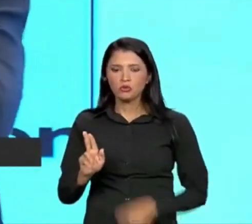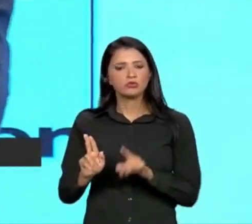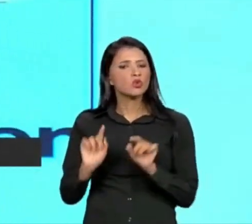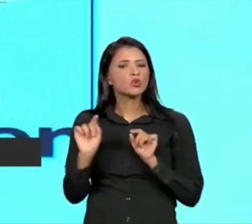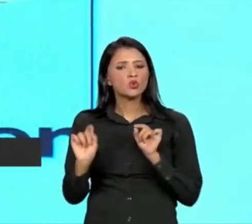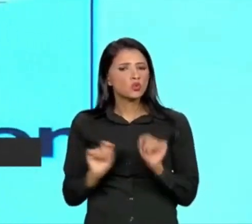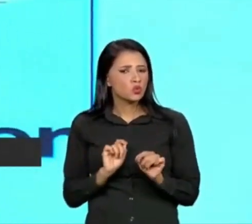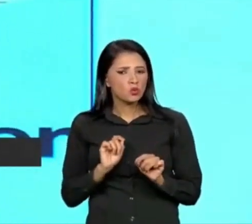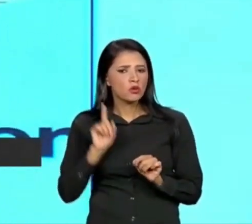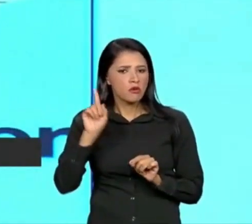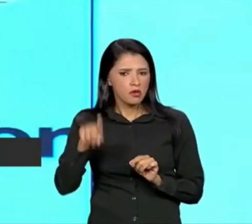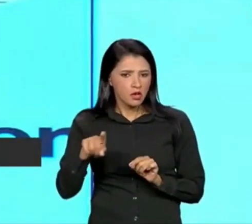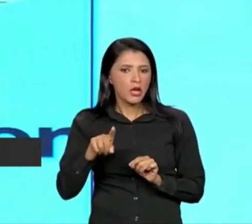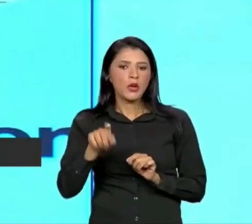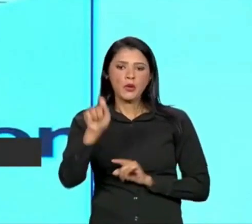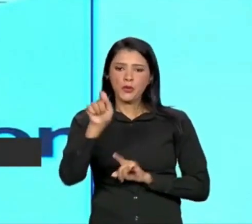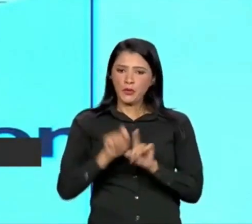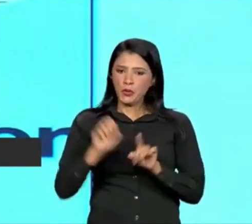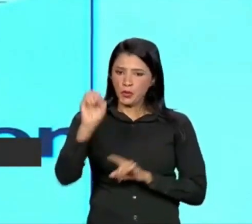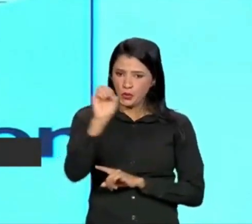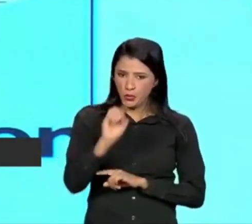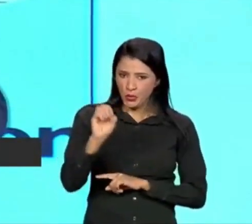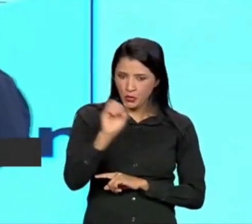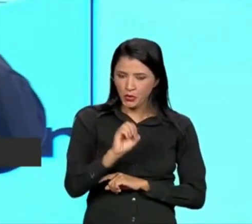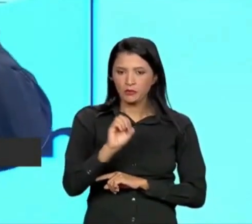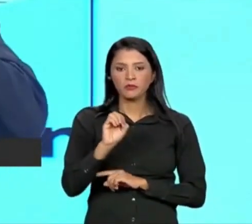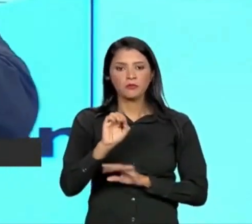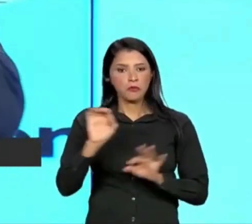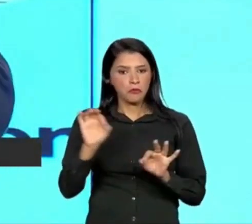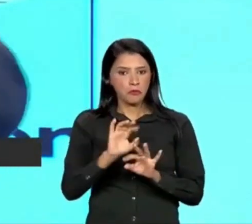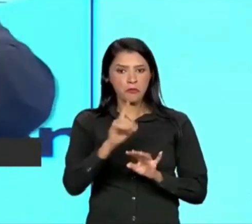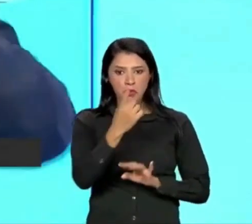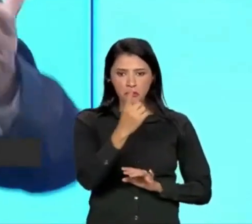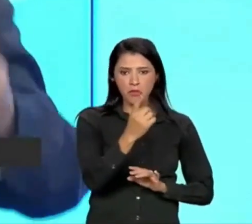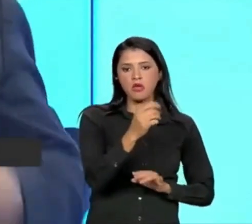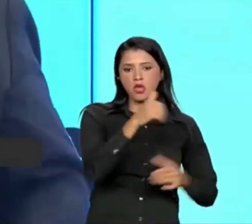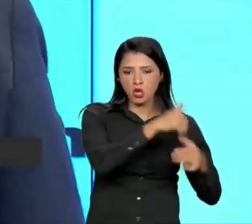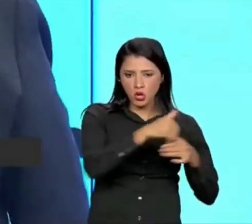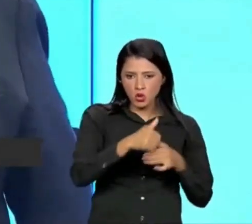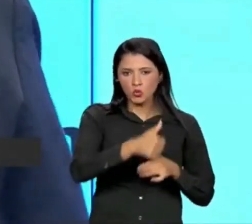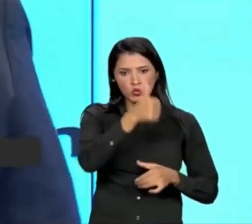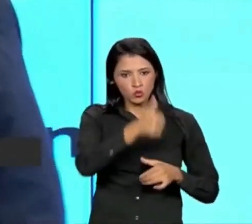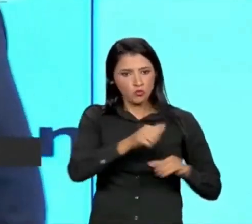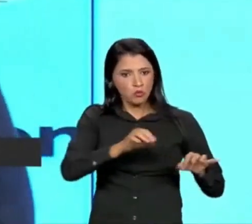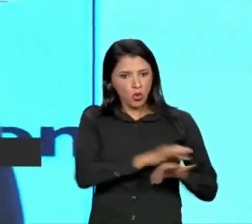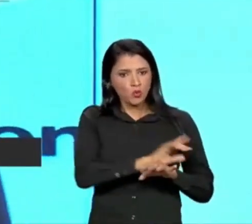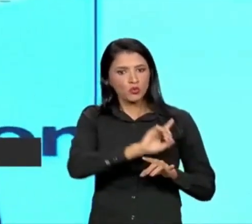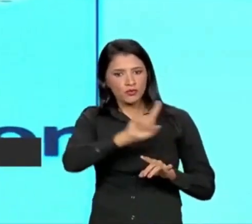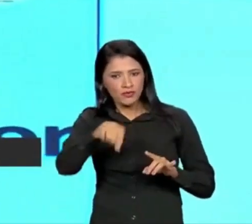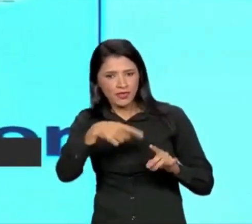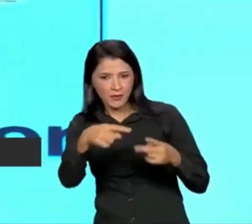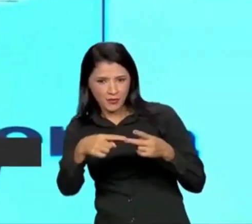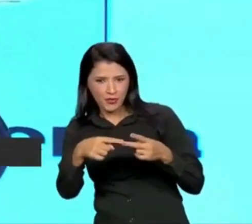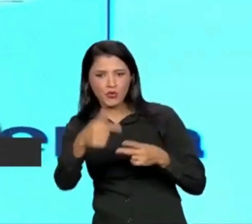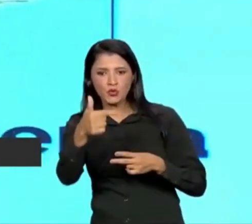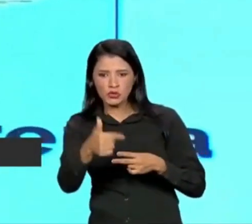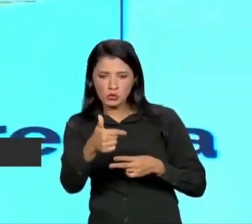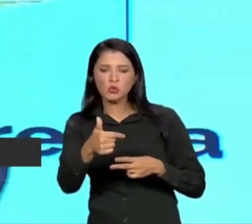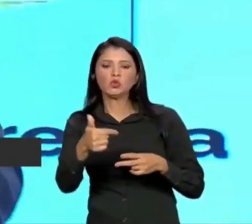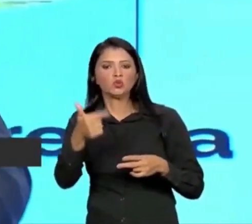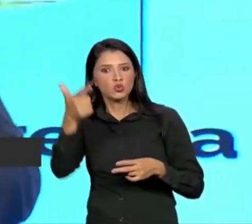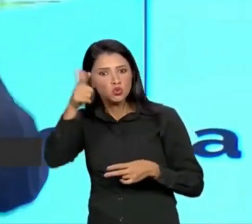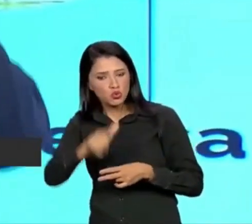que foi, então, no mês de outubro, após o primeiro turno e antes do segundo turno, obviamente, realizado um